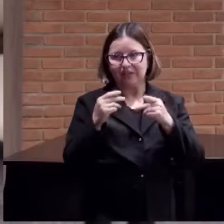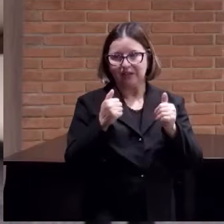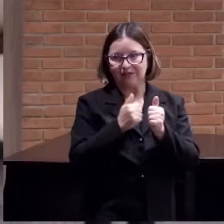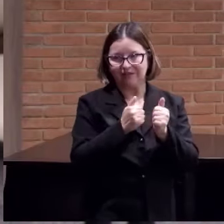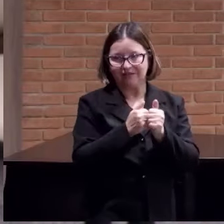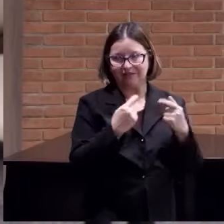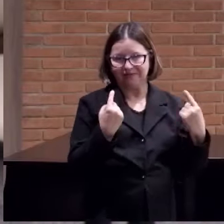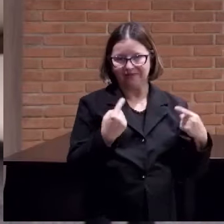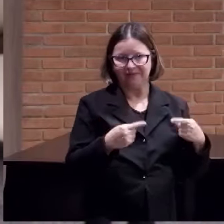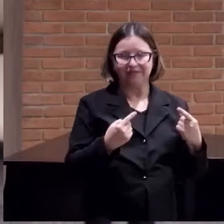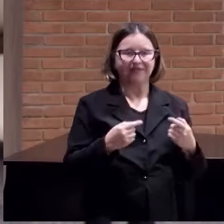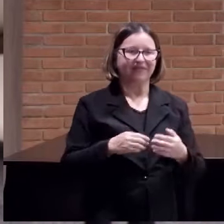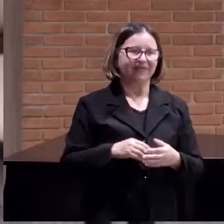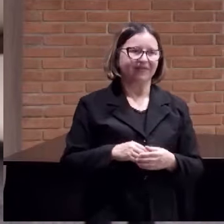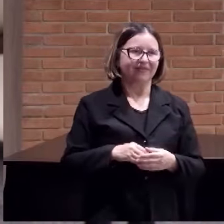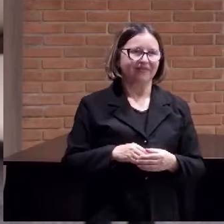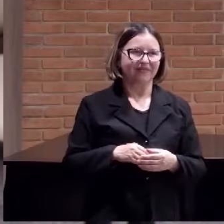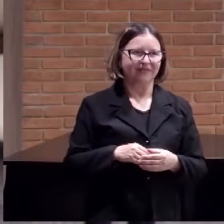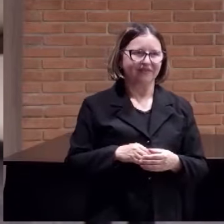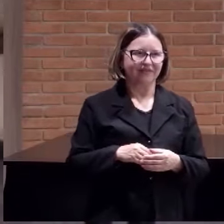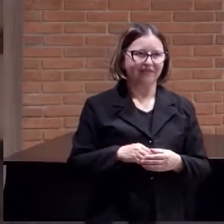perseguição.